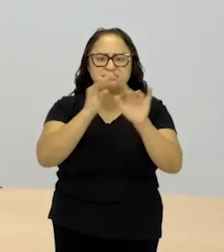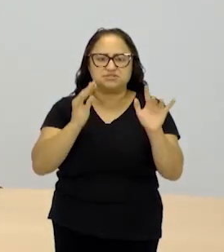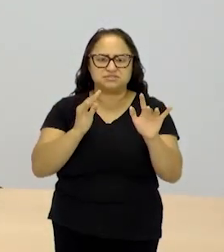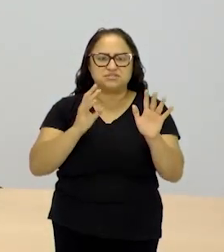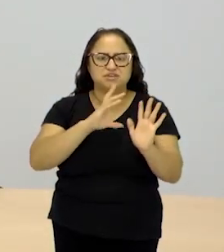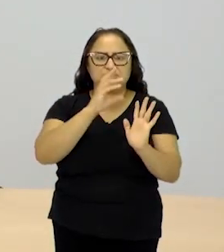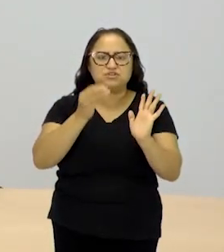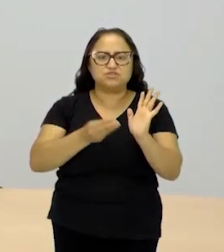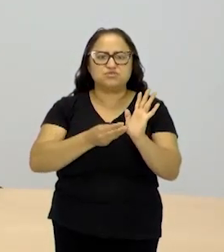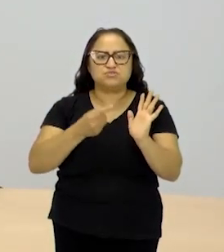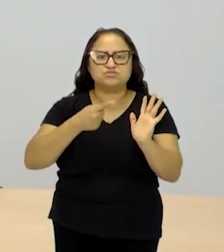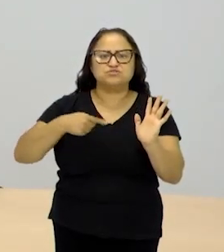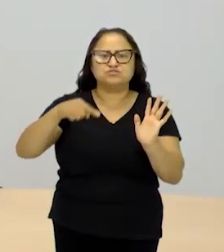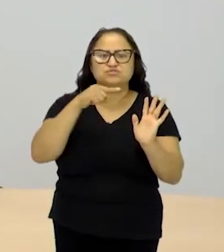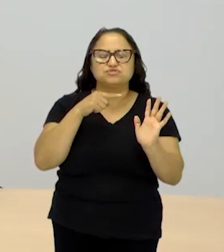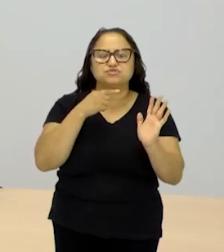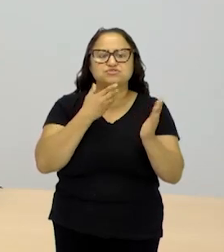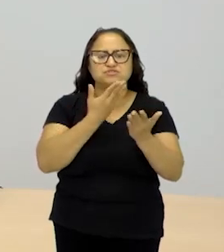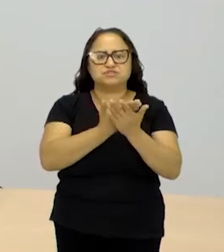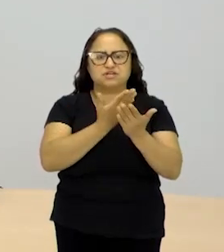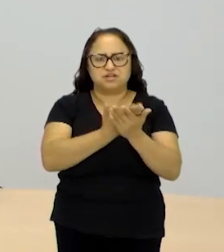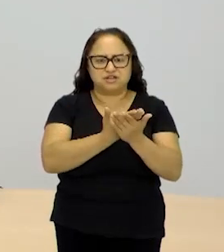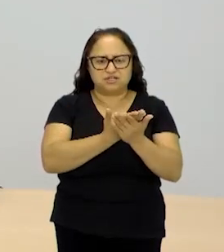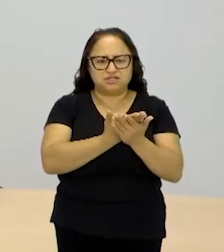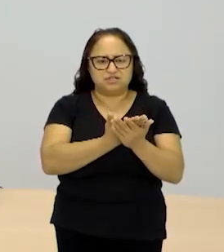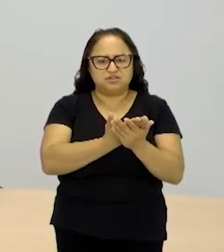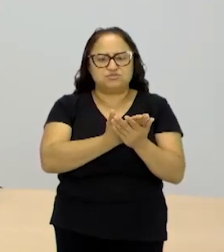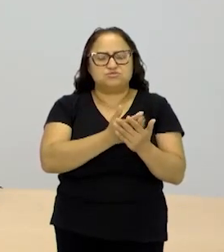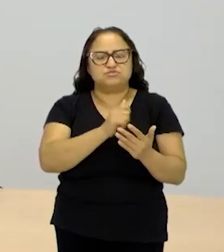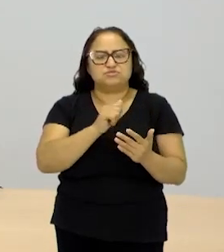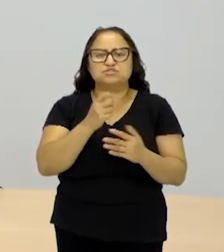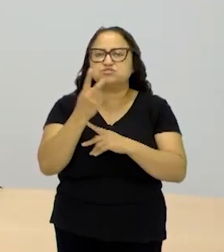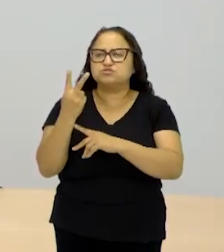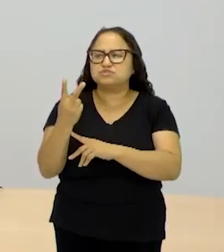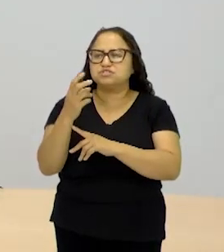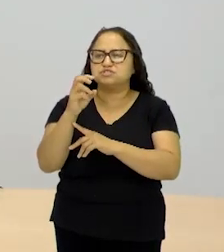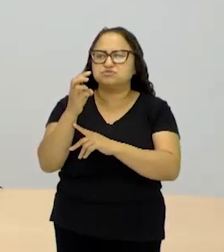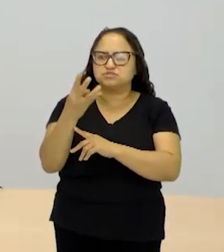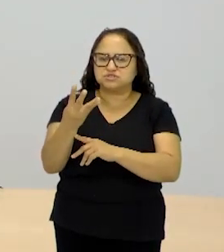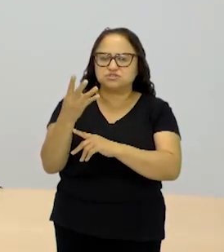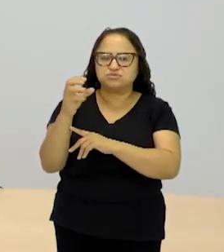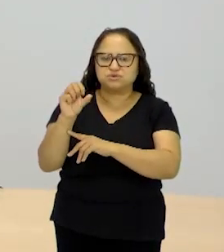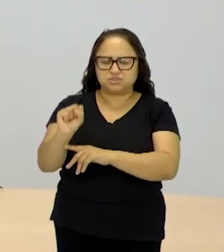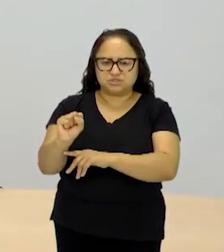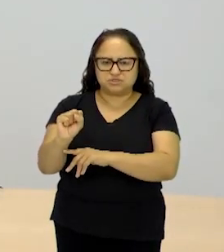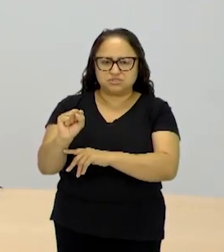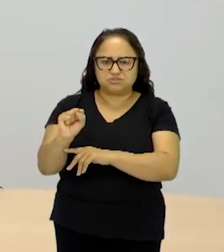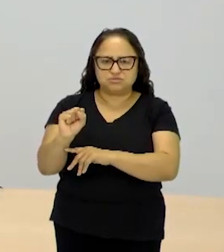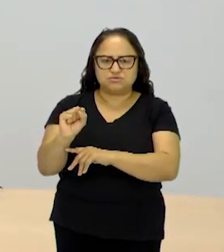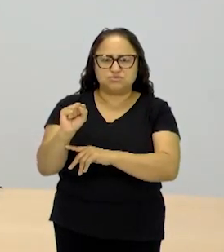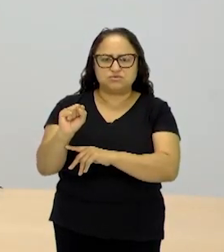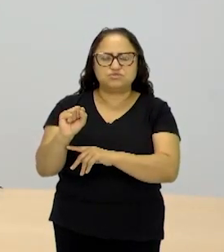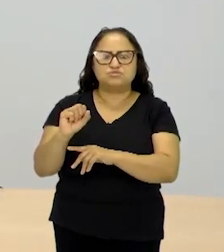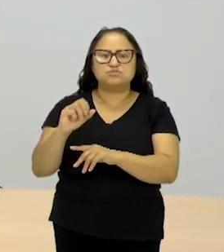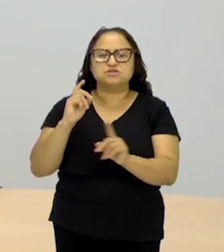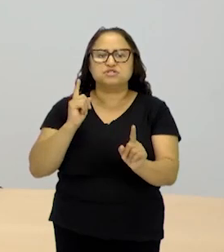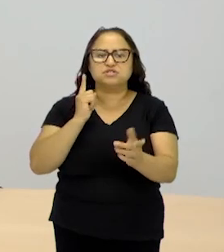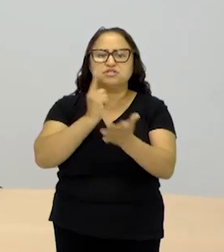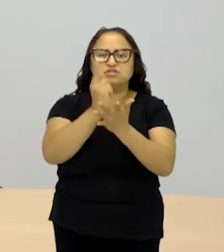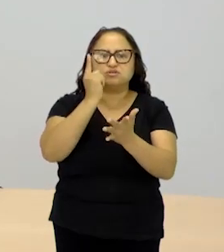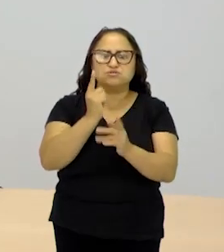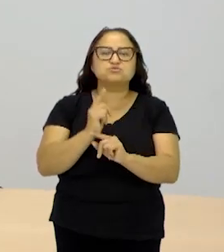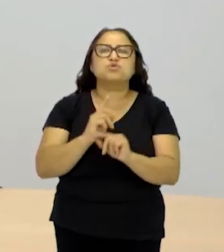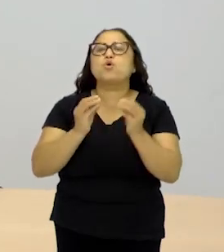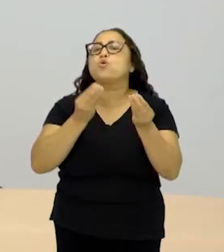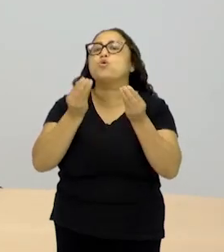todos os nossos estudantes em ordem, os 248, e achou os dois estudantes no meio. E perguntou e viu qual era a